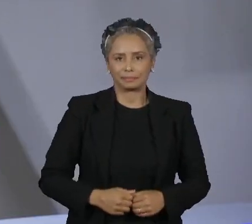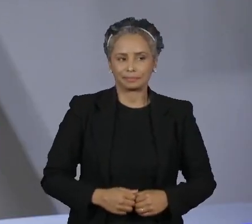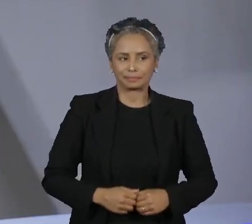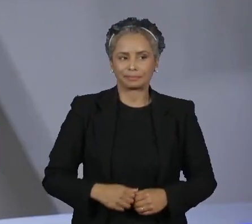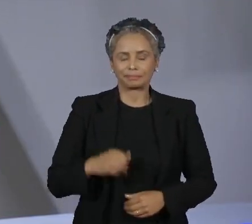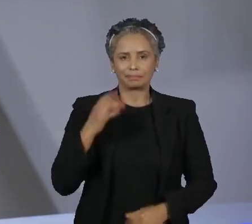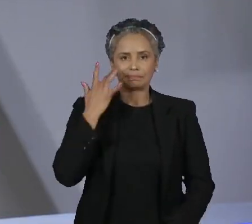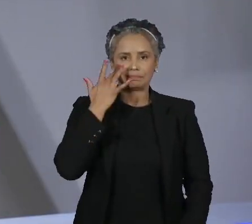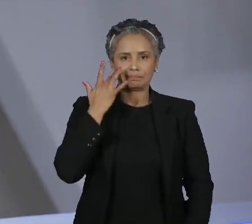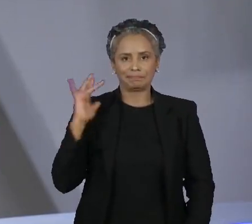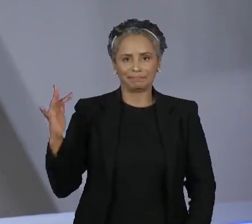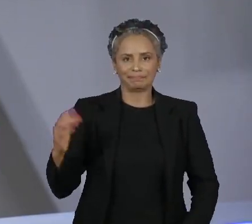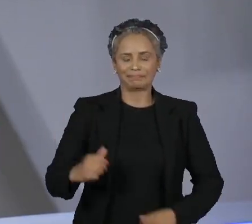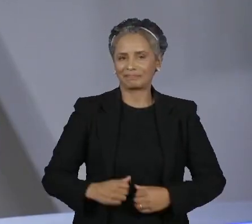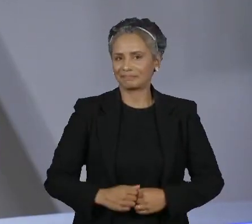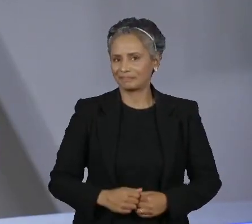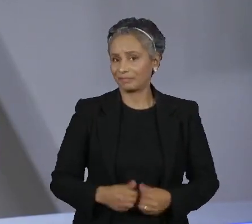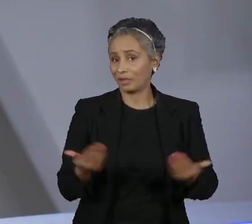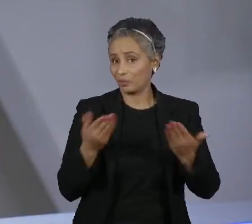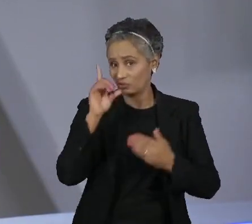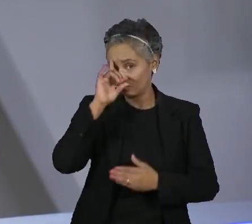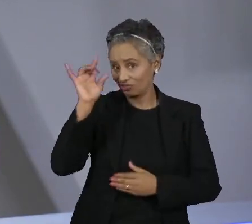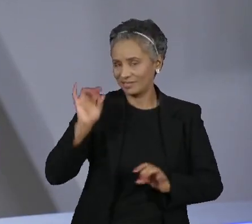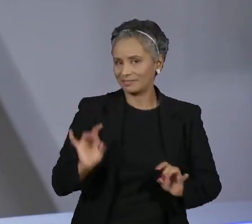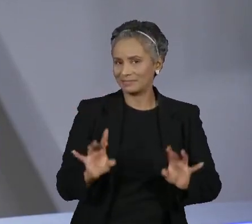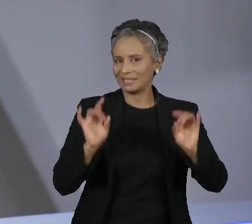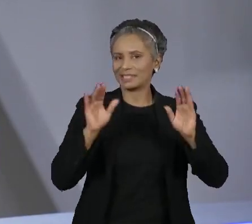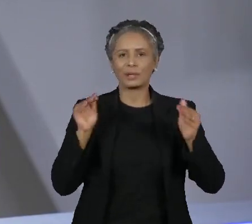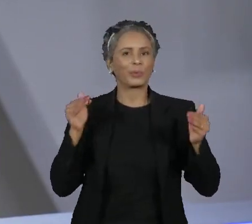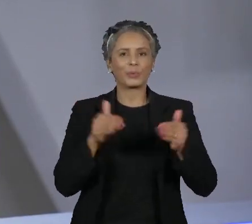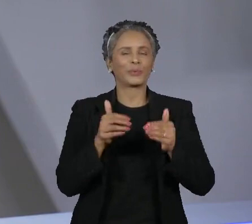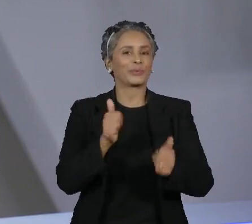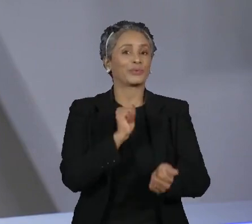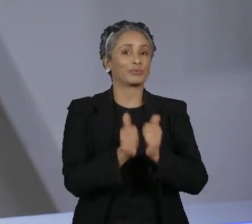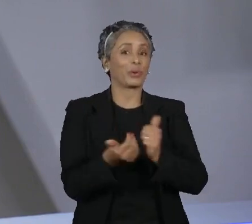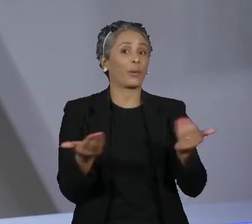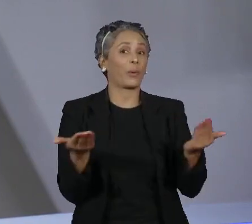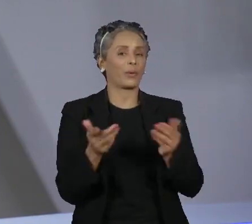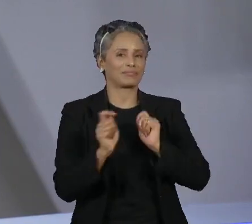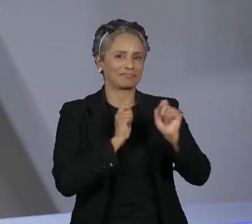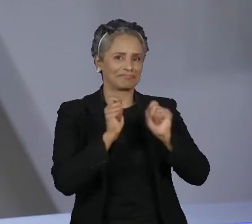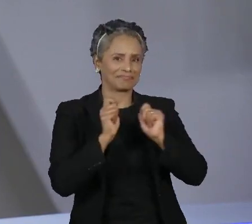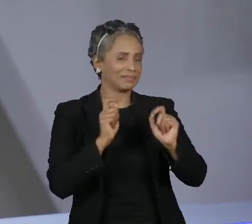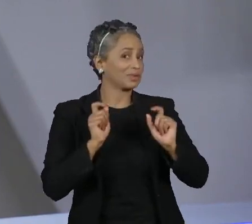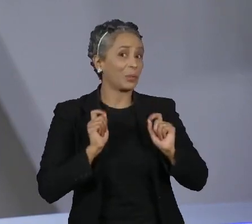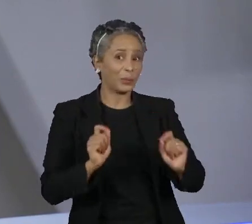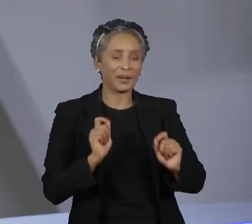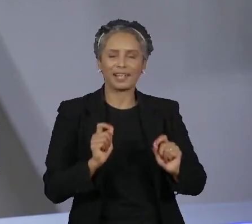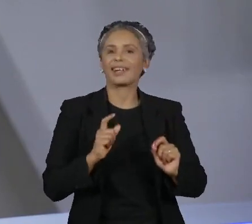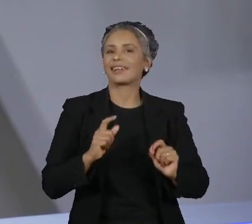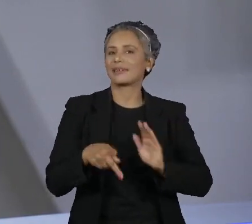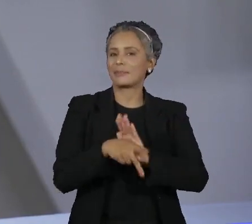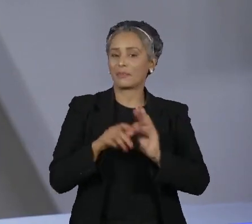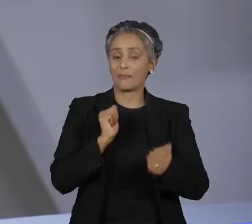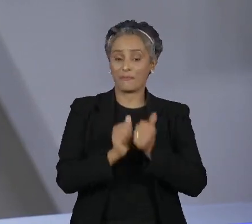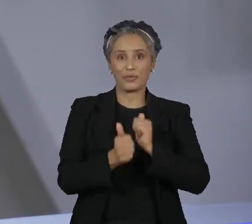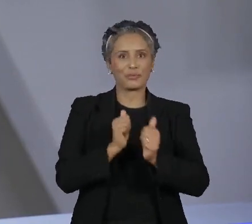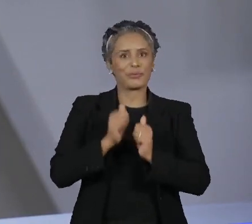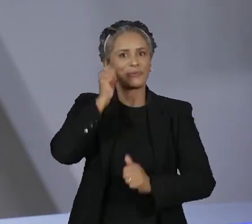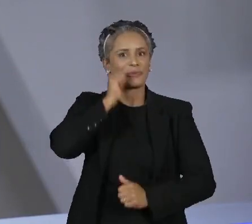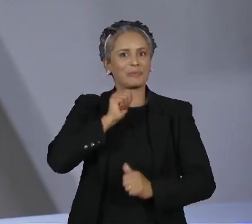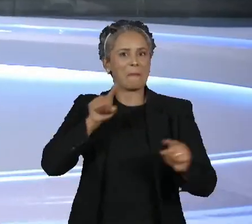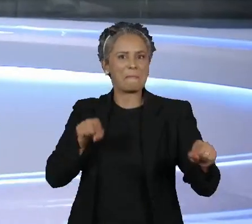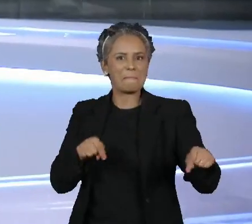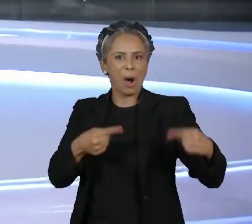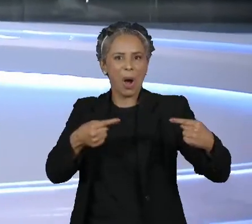E ainda falando de esporte, hoje é dia do futebol e por isso o assunto da entrevista de hoje é futebol feminino e os desafios da